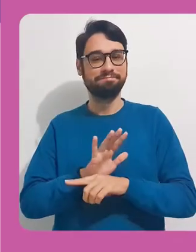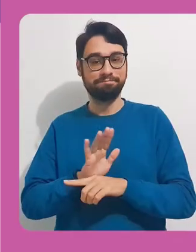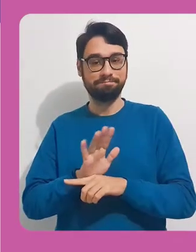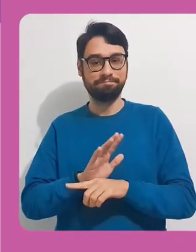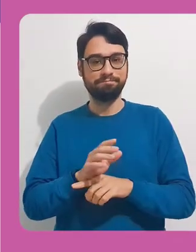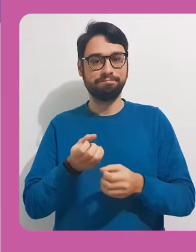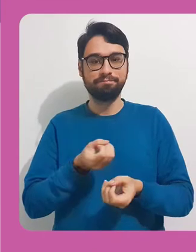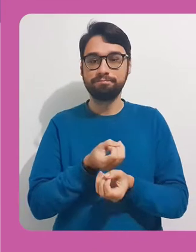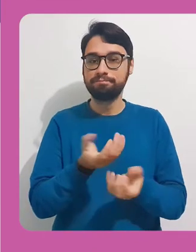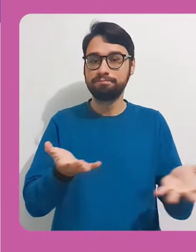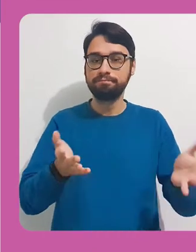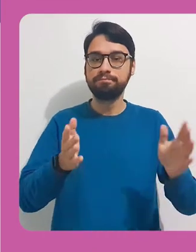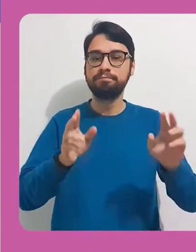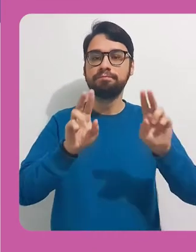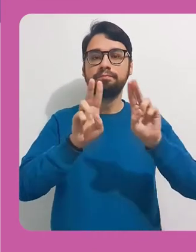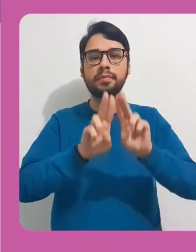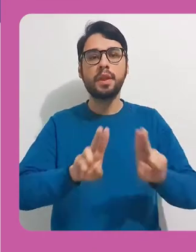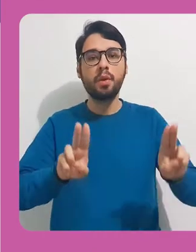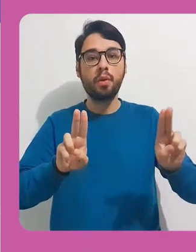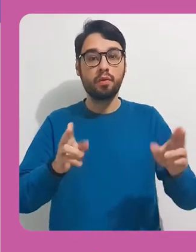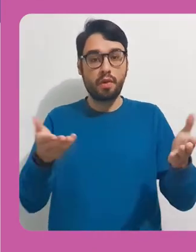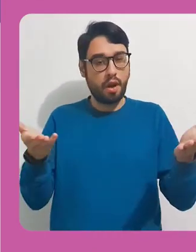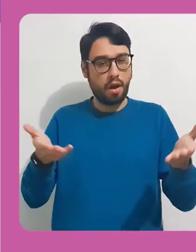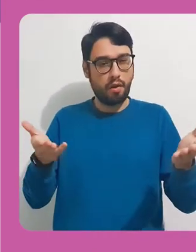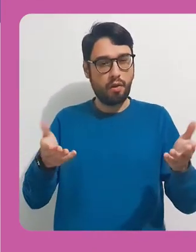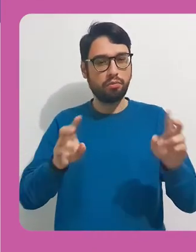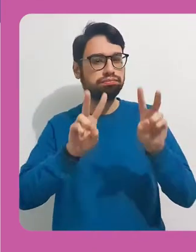Vamos a mais um vídeo de Moodle oferecido pela UFSC.